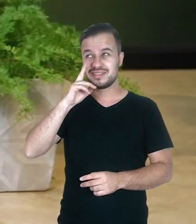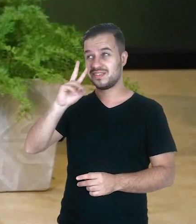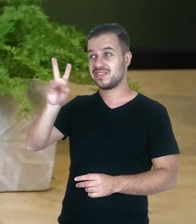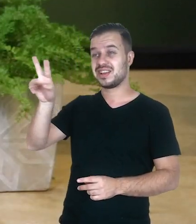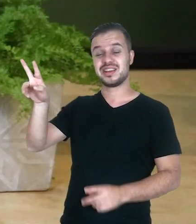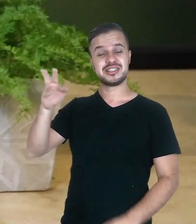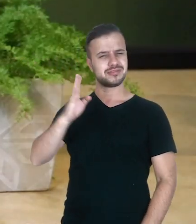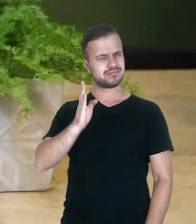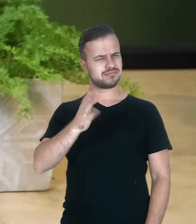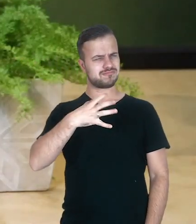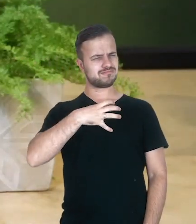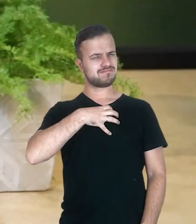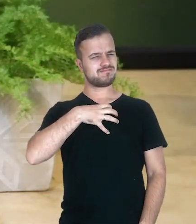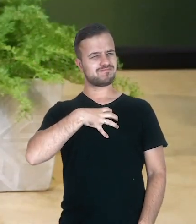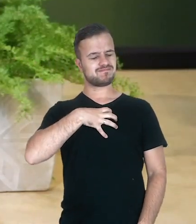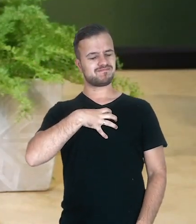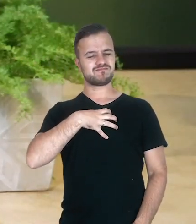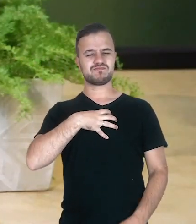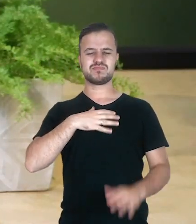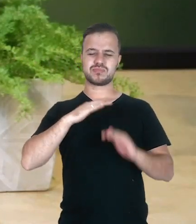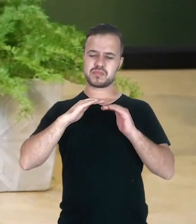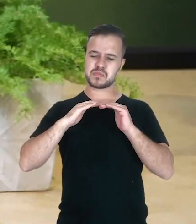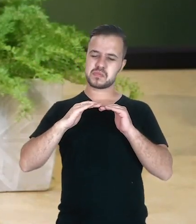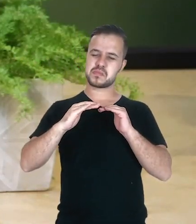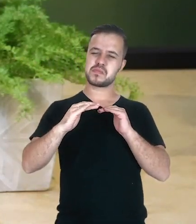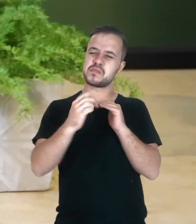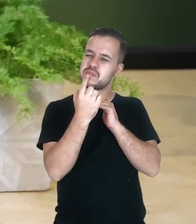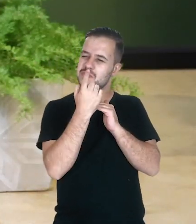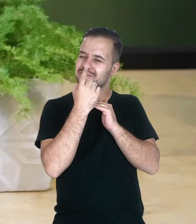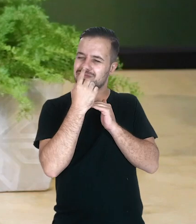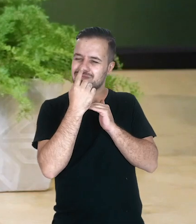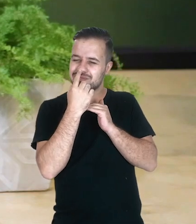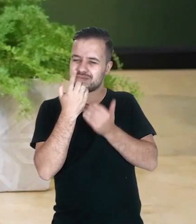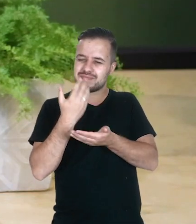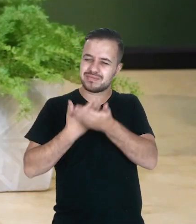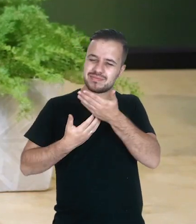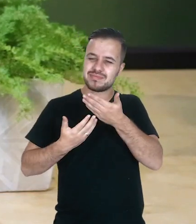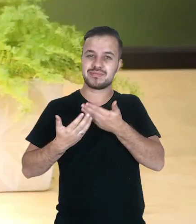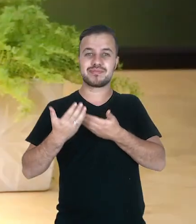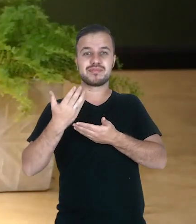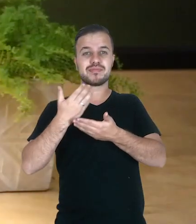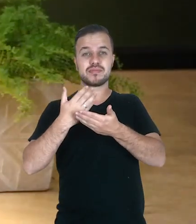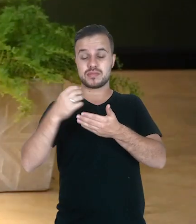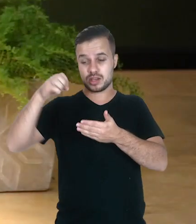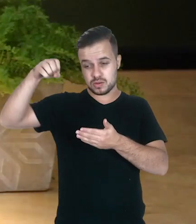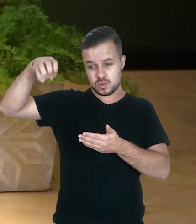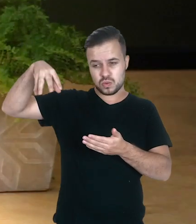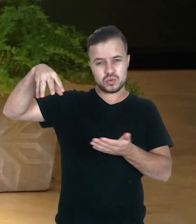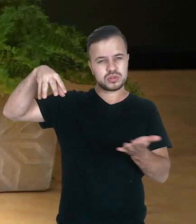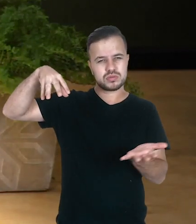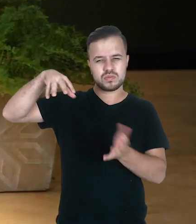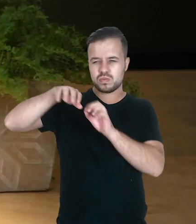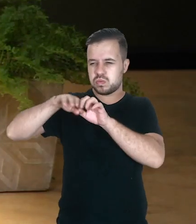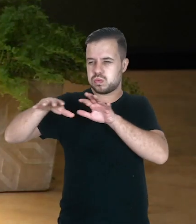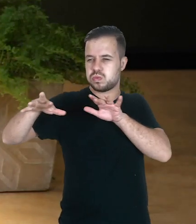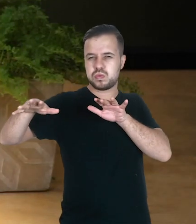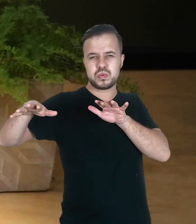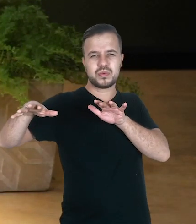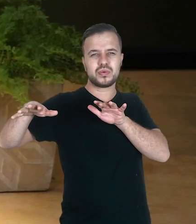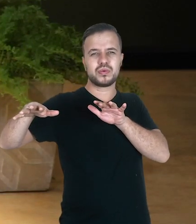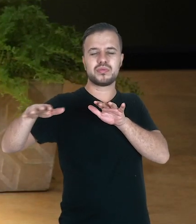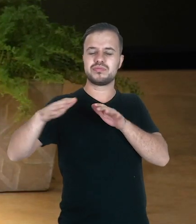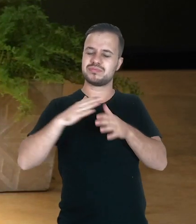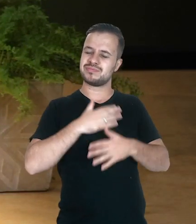amarelada. Ela já vai deixar o ambiente com uma iluminação bem mais intimista, um ponto de iluminação indireto e que vai deixar tudo bem